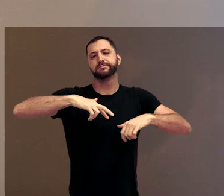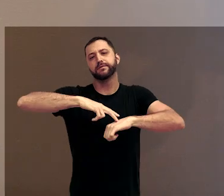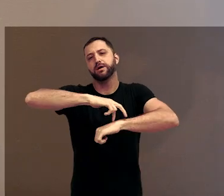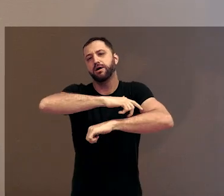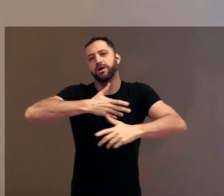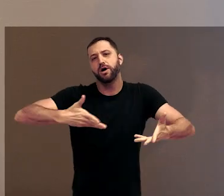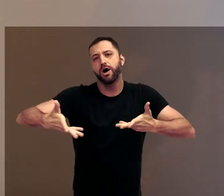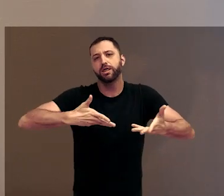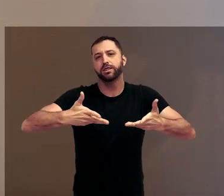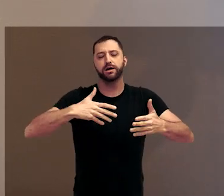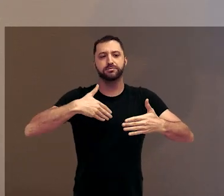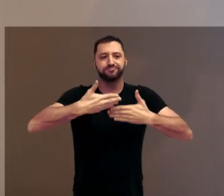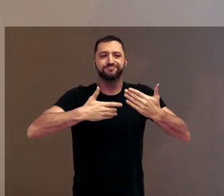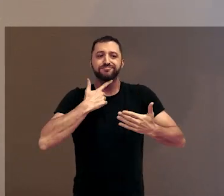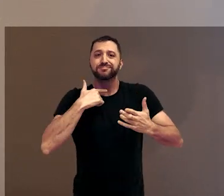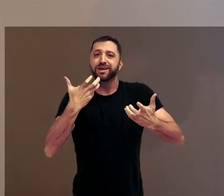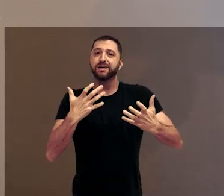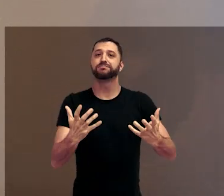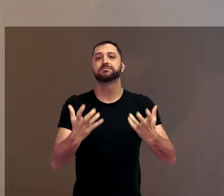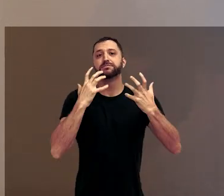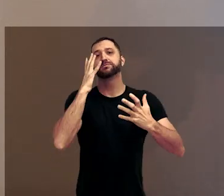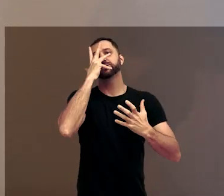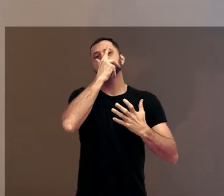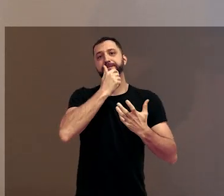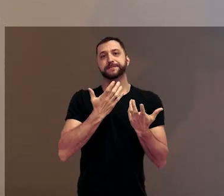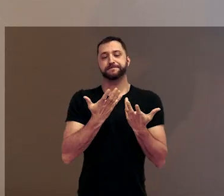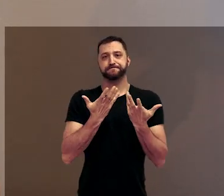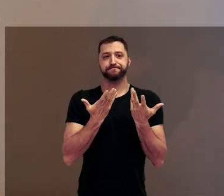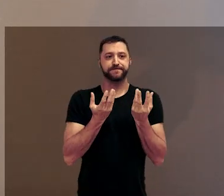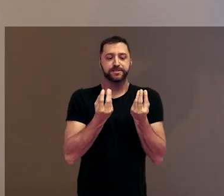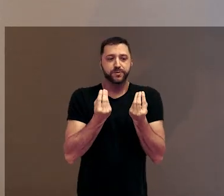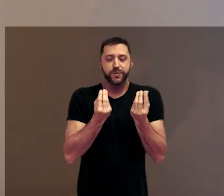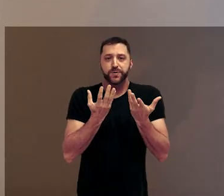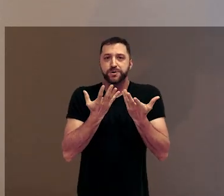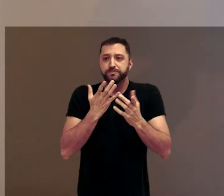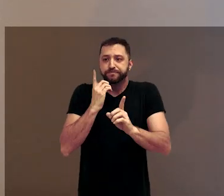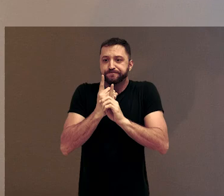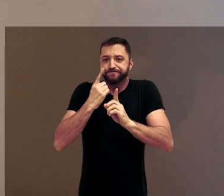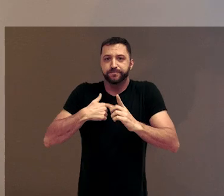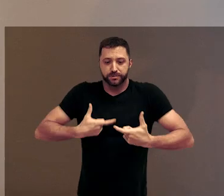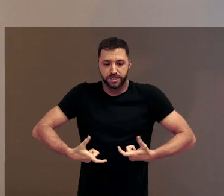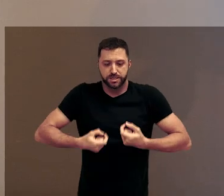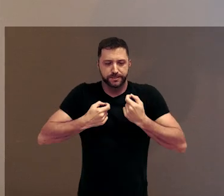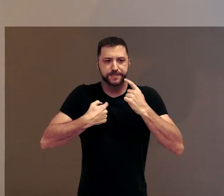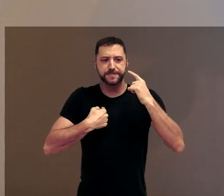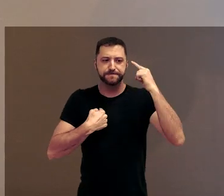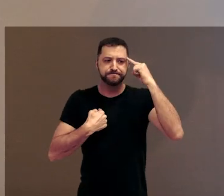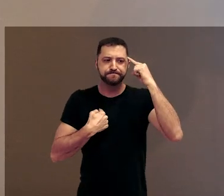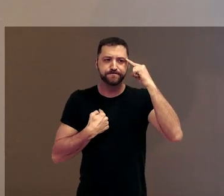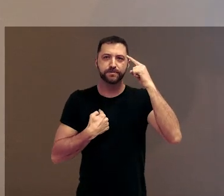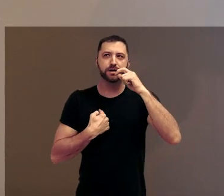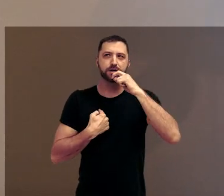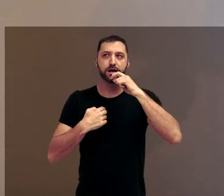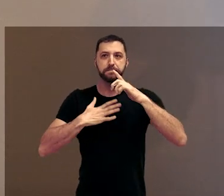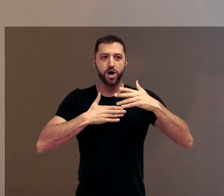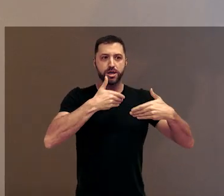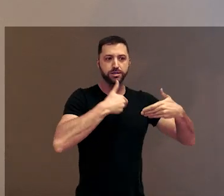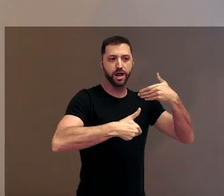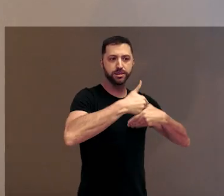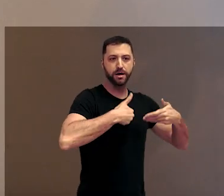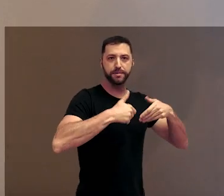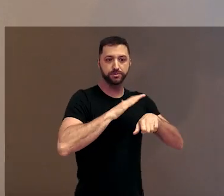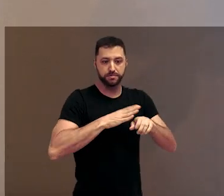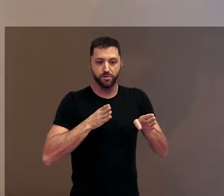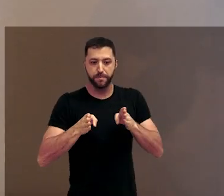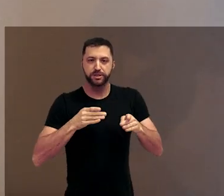com moda e a beleza sempre me acompanhou, né? A gente é bem cobrada, a gente trabalha com moda e eu pensei, por